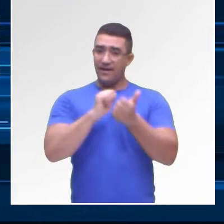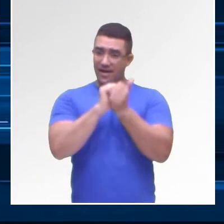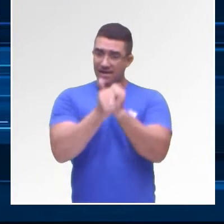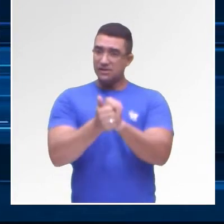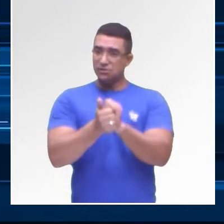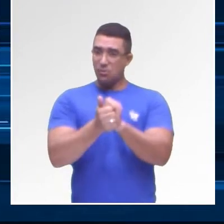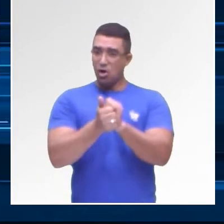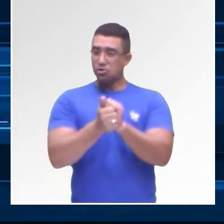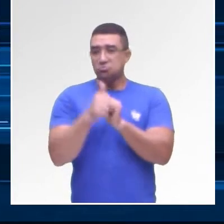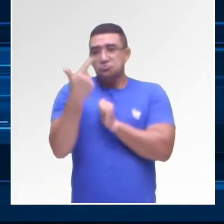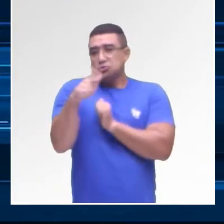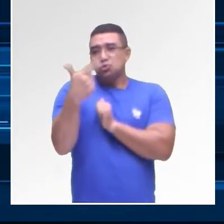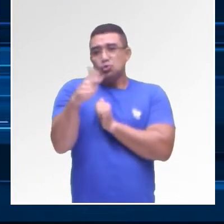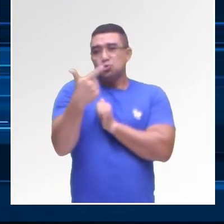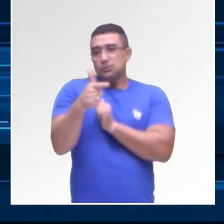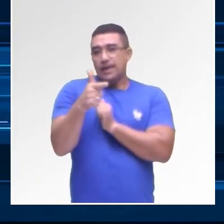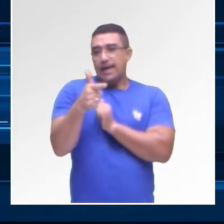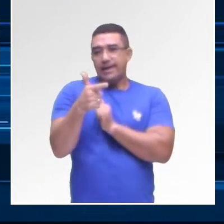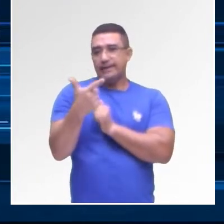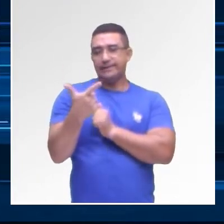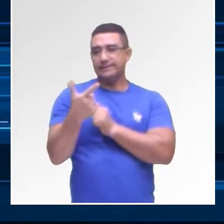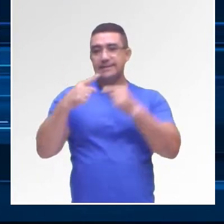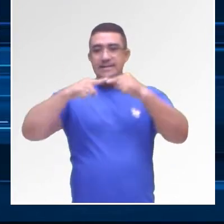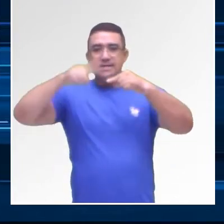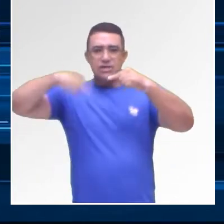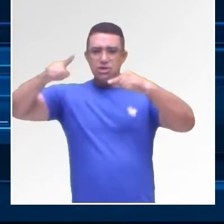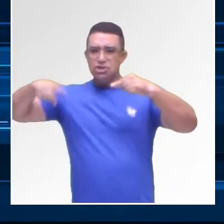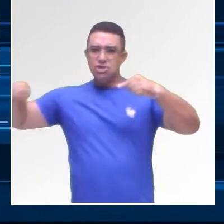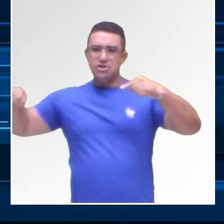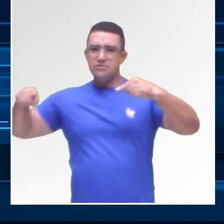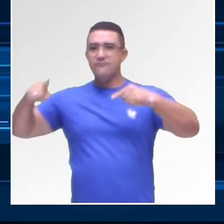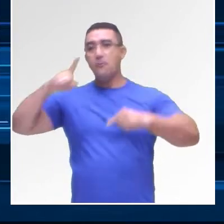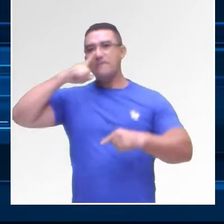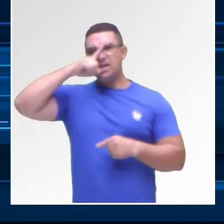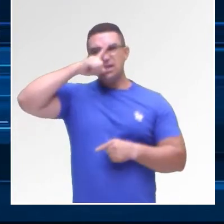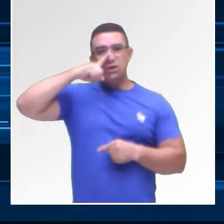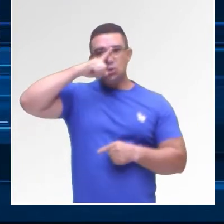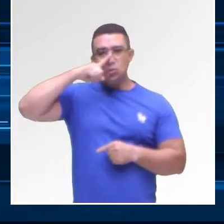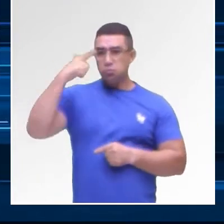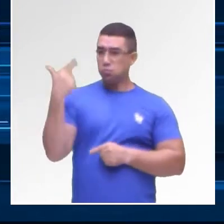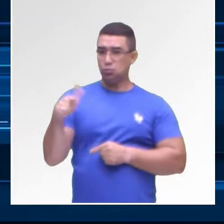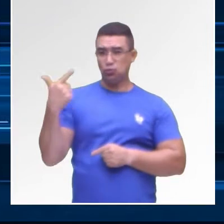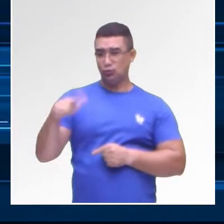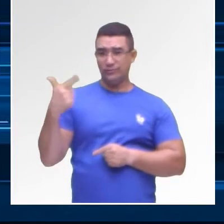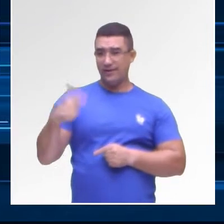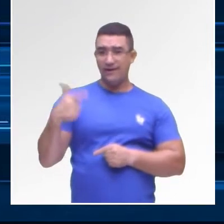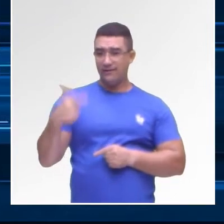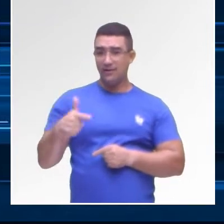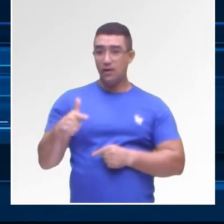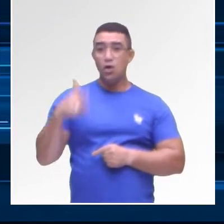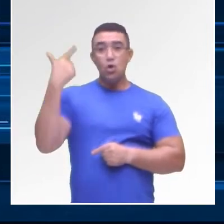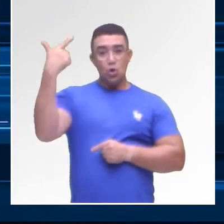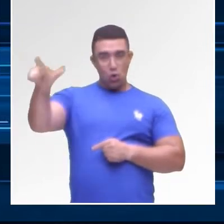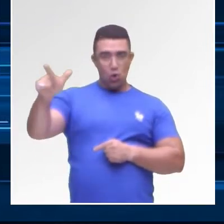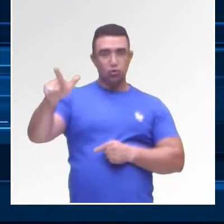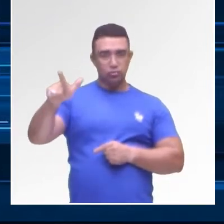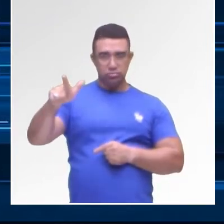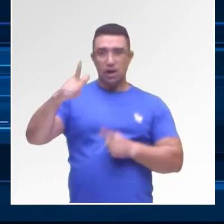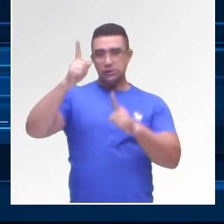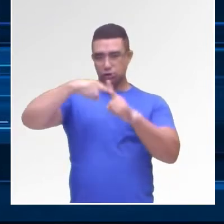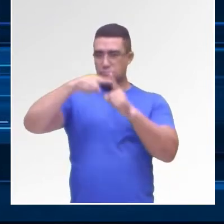não apresentam o nível de risco que os esportes de aventura